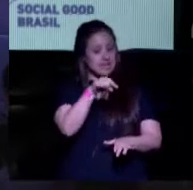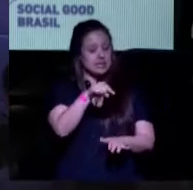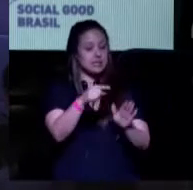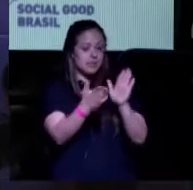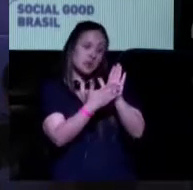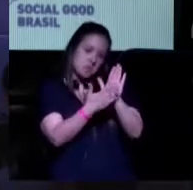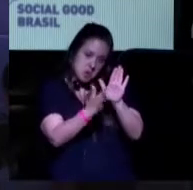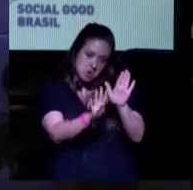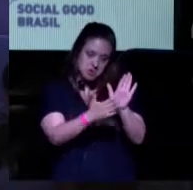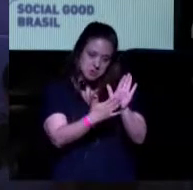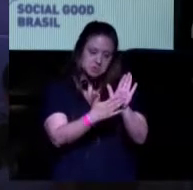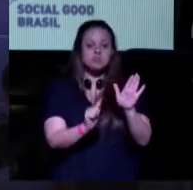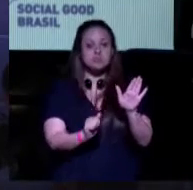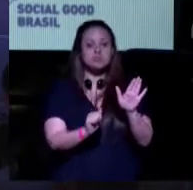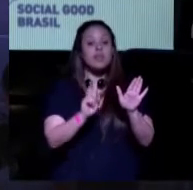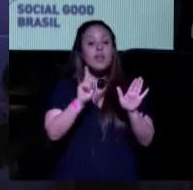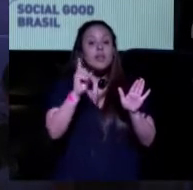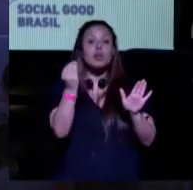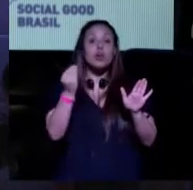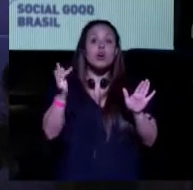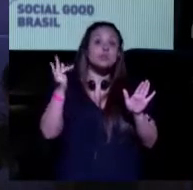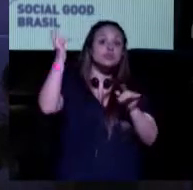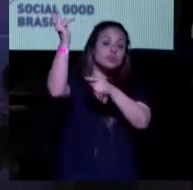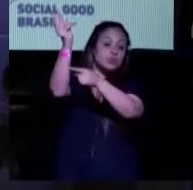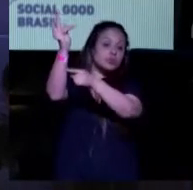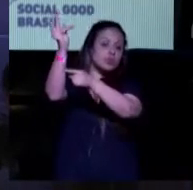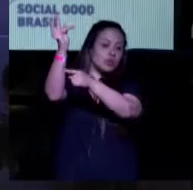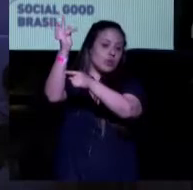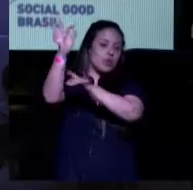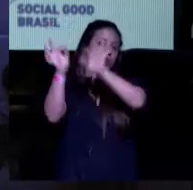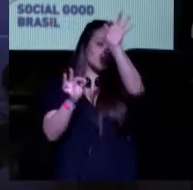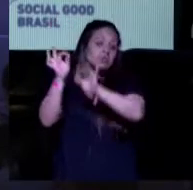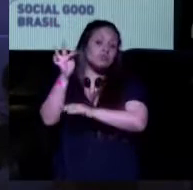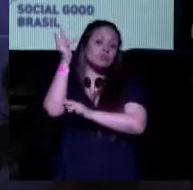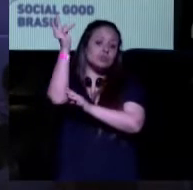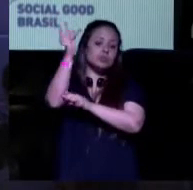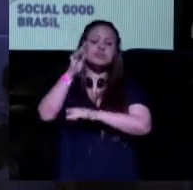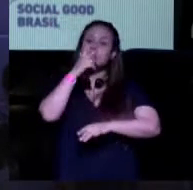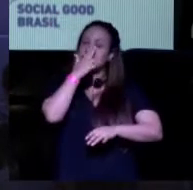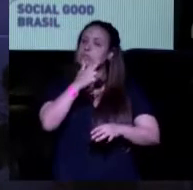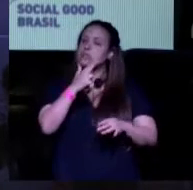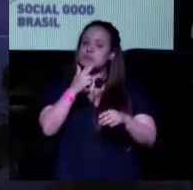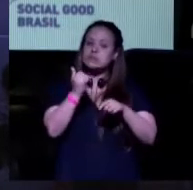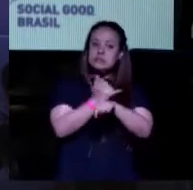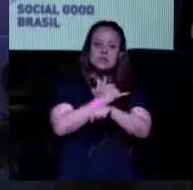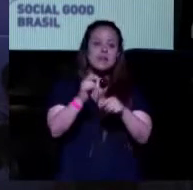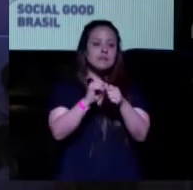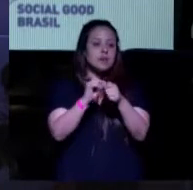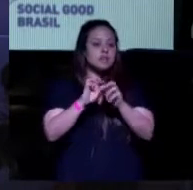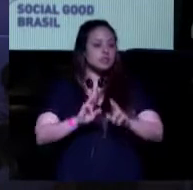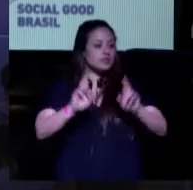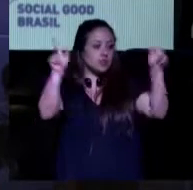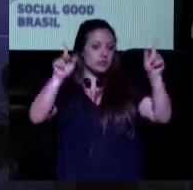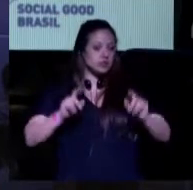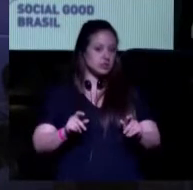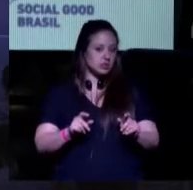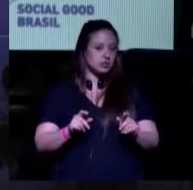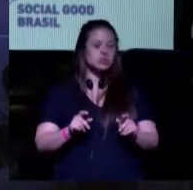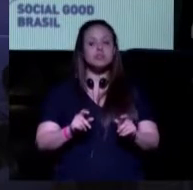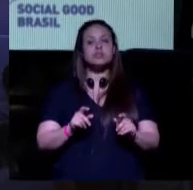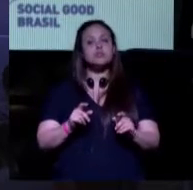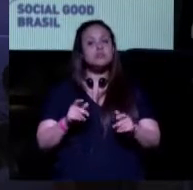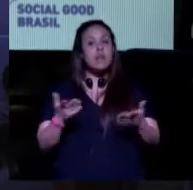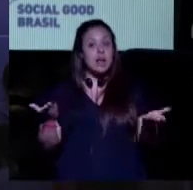do futuro que estão de fato fazendo de maneira muito diferente é e aí pra gente começar o papo